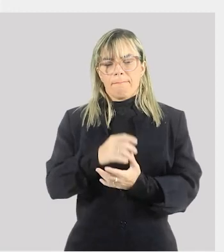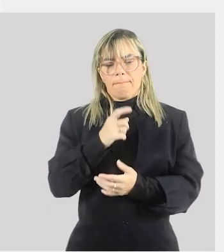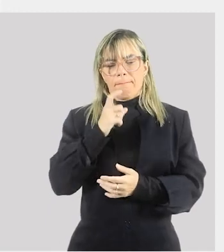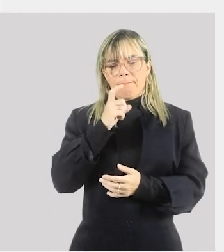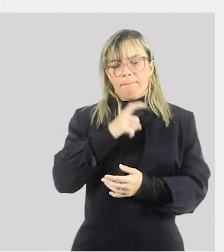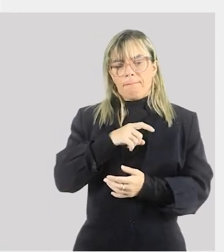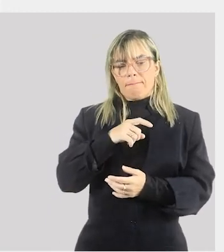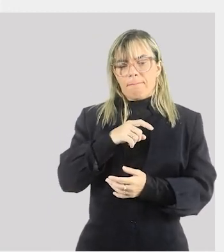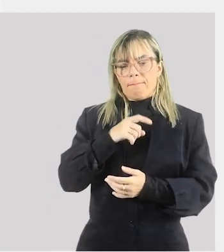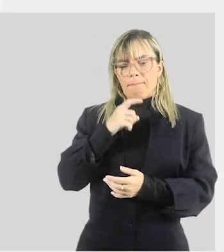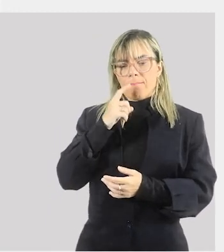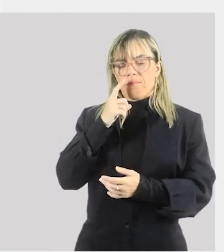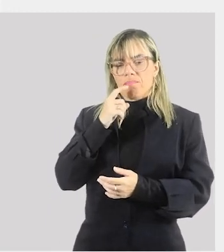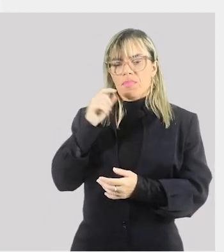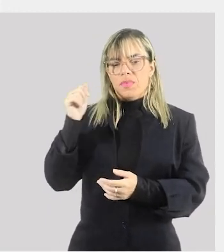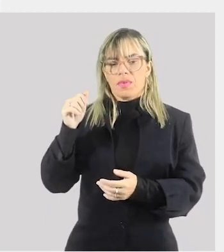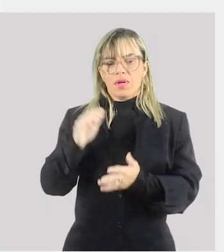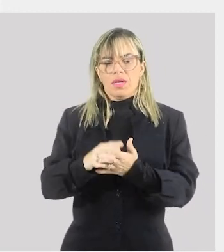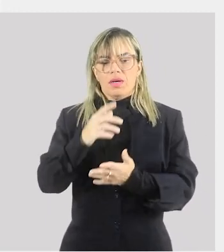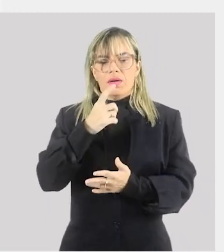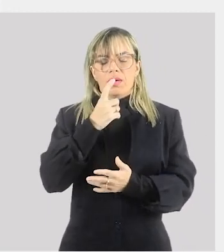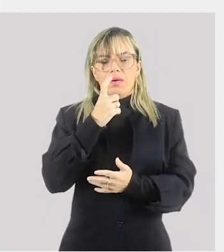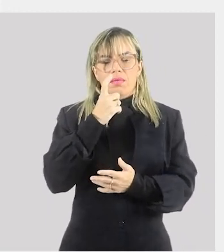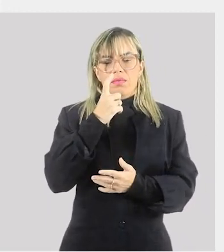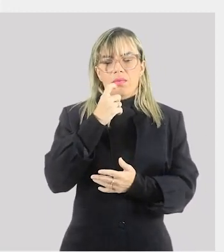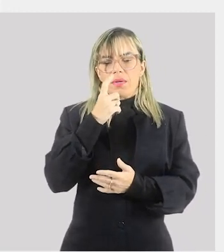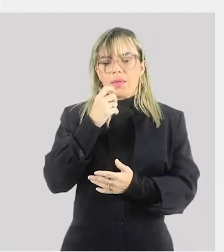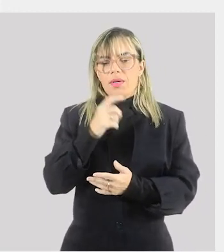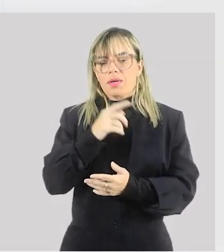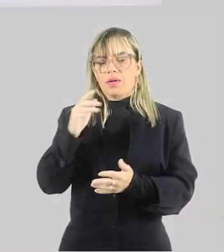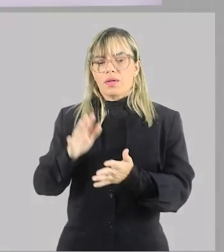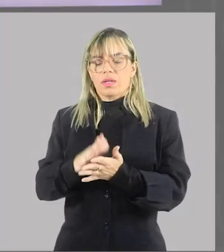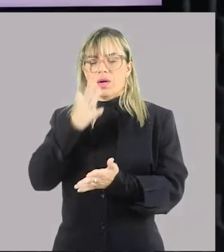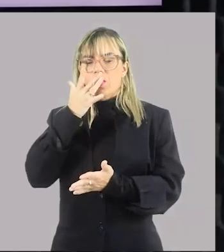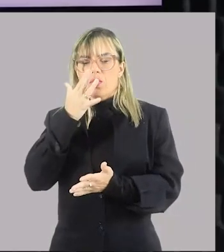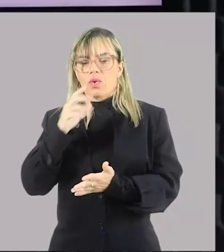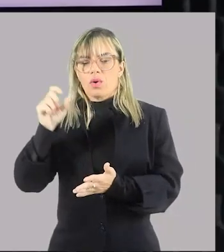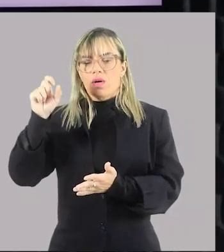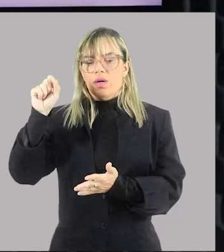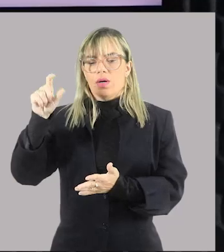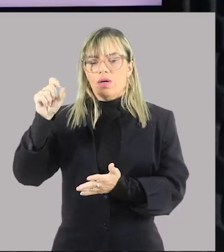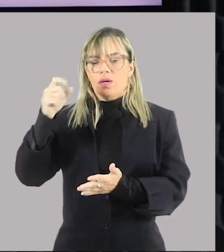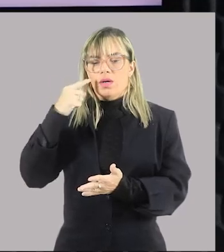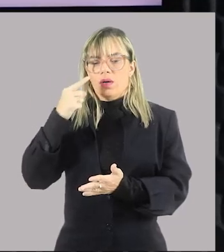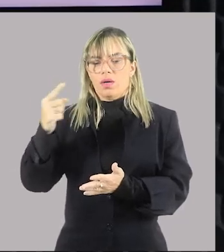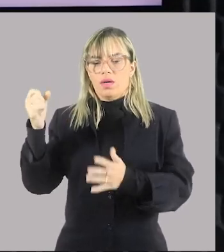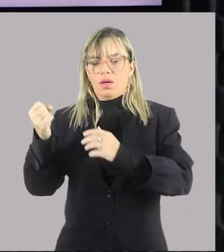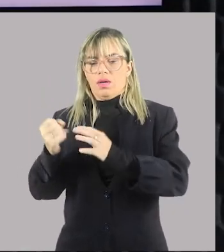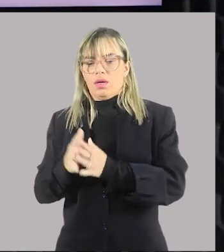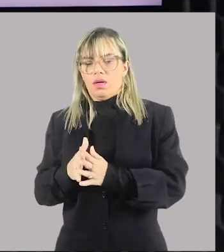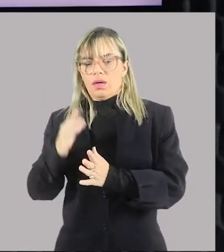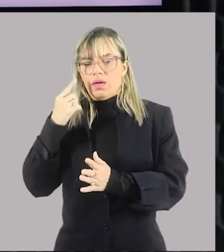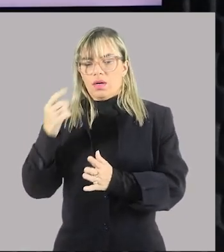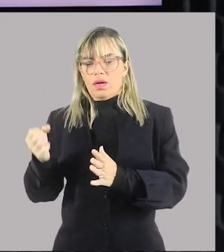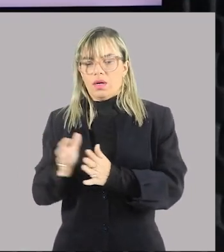em verdinho a agropecuária. Então, a maior concentração está aqui, ó,